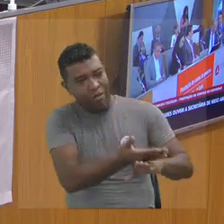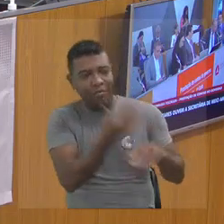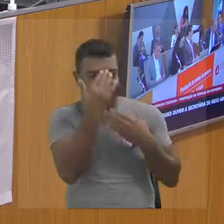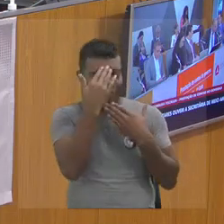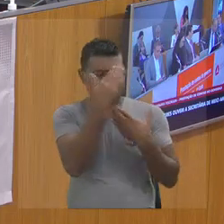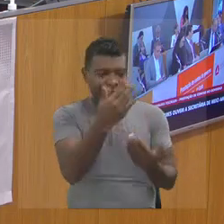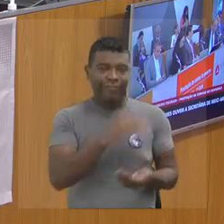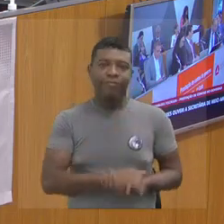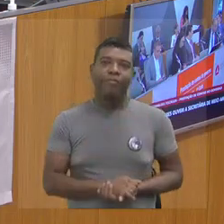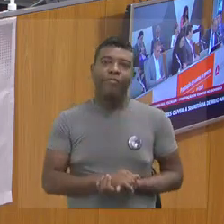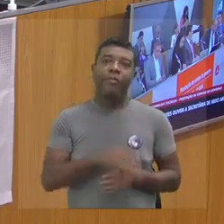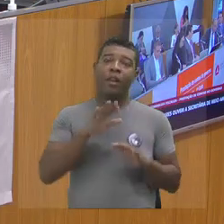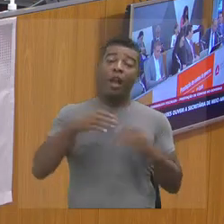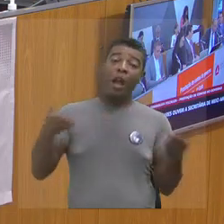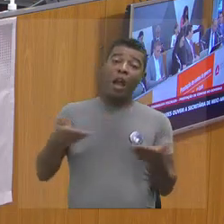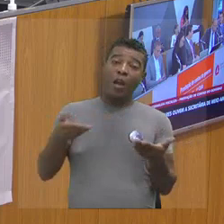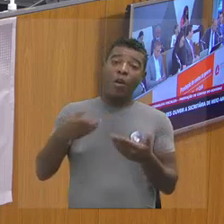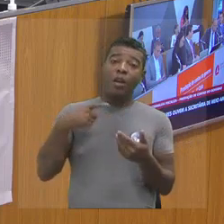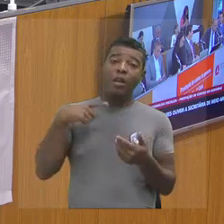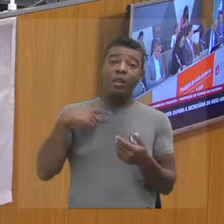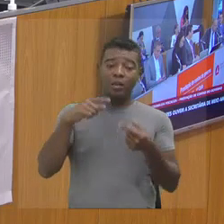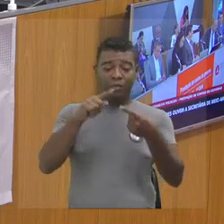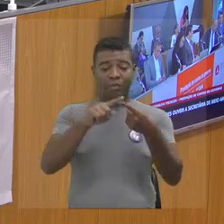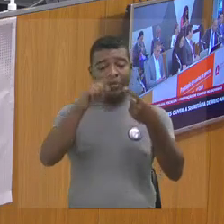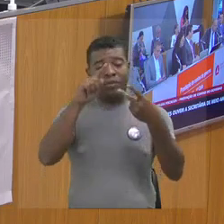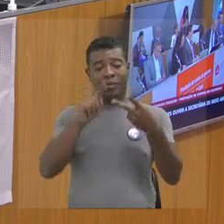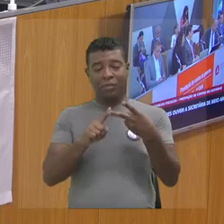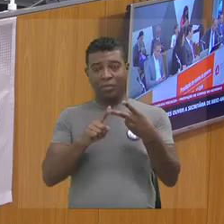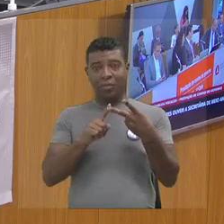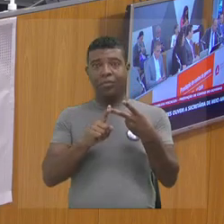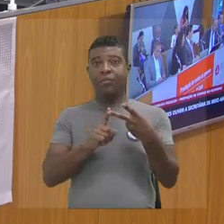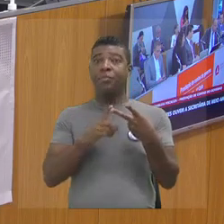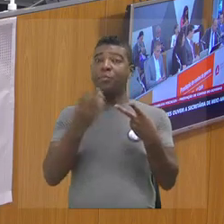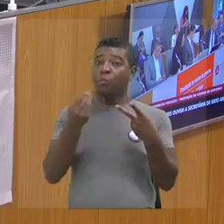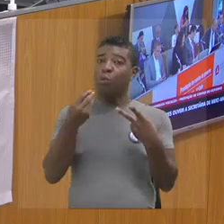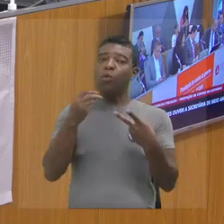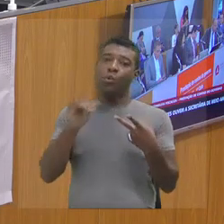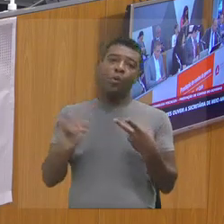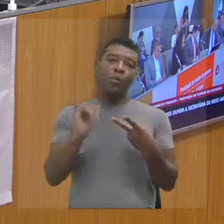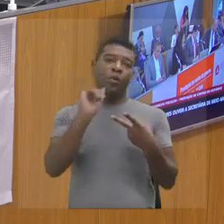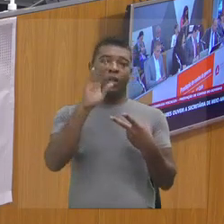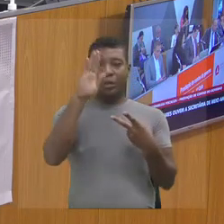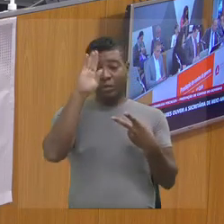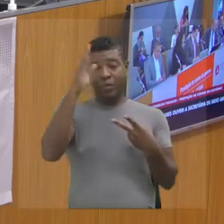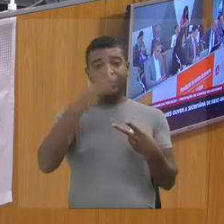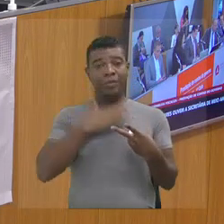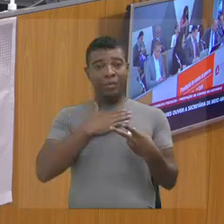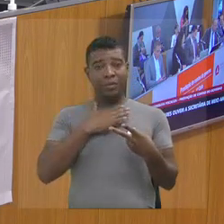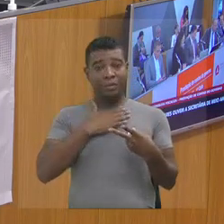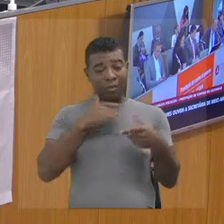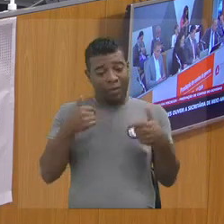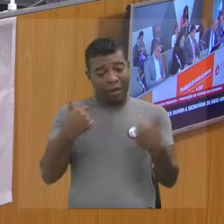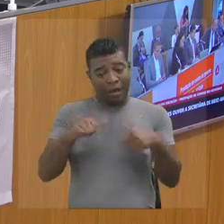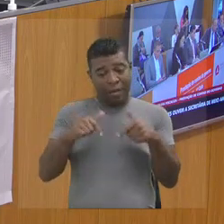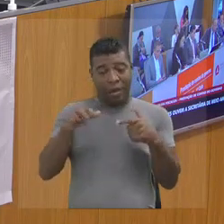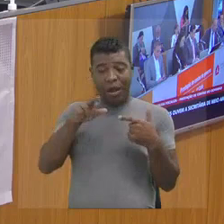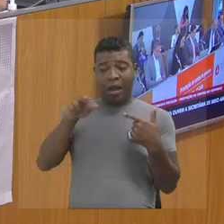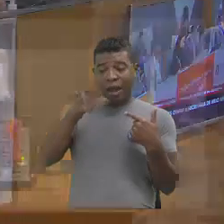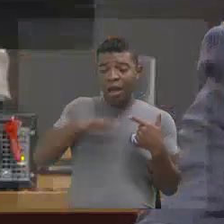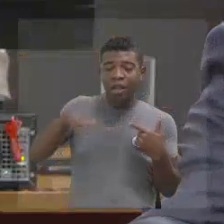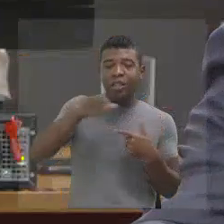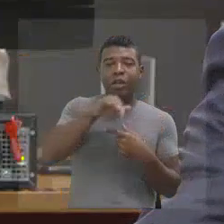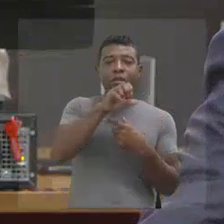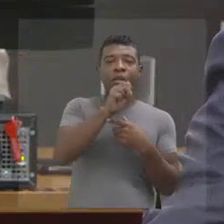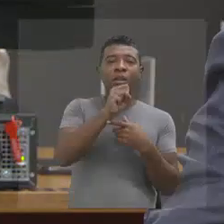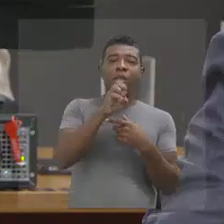E agora tem dois temas aqui que é muito caro né Principalmente para mim que trabalha na região né do semeado